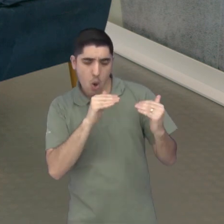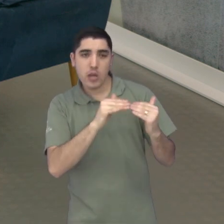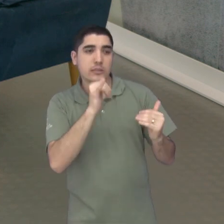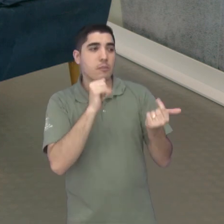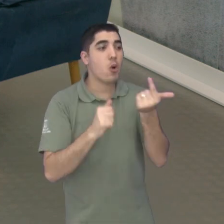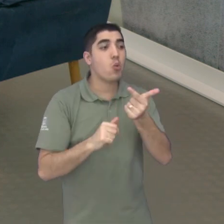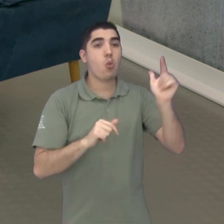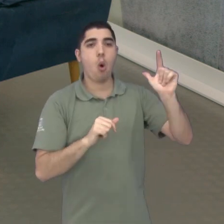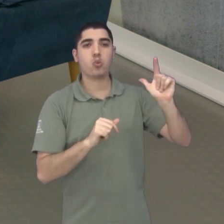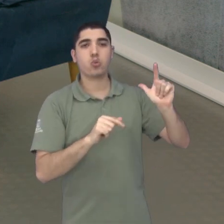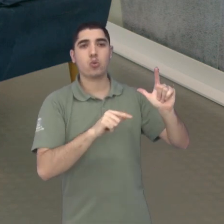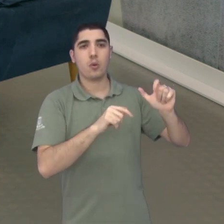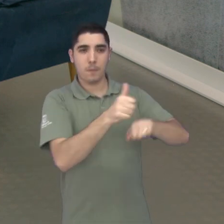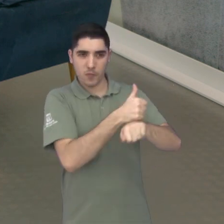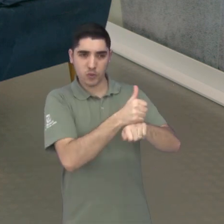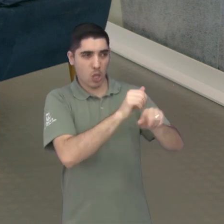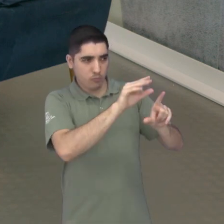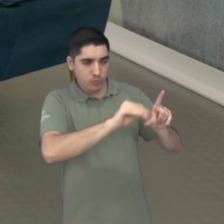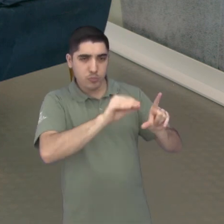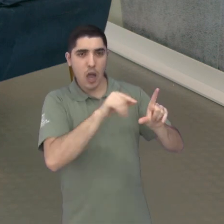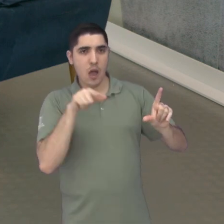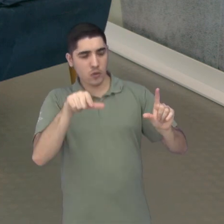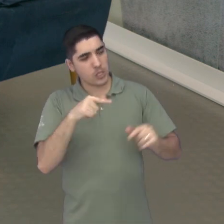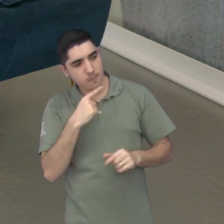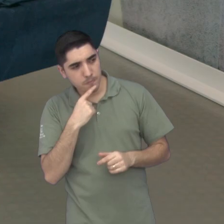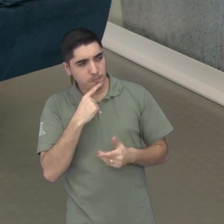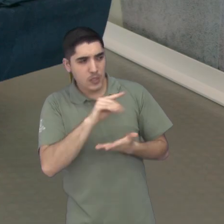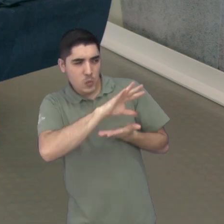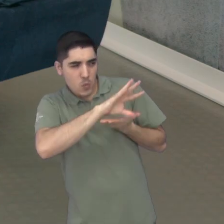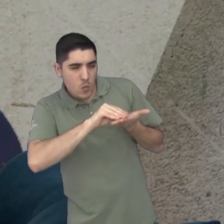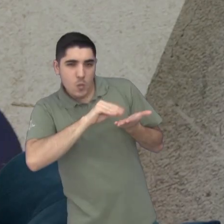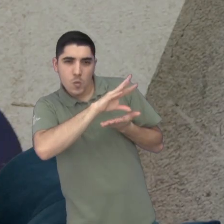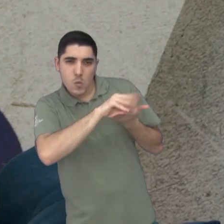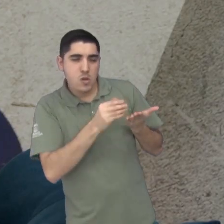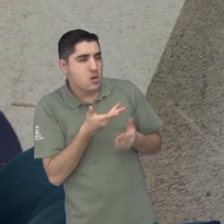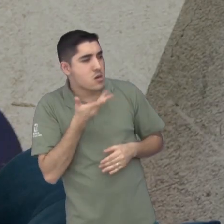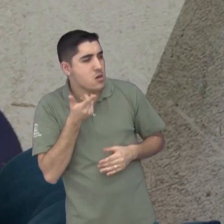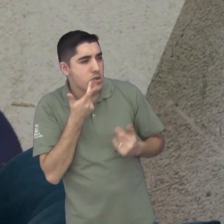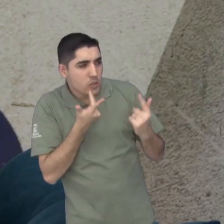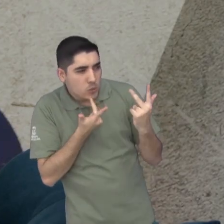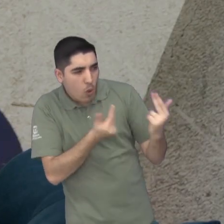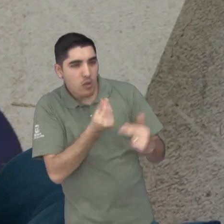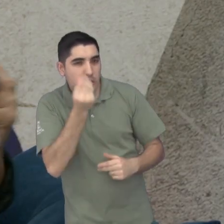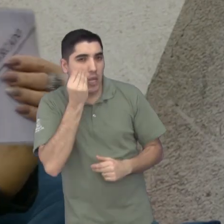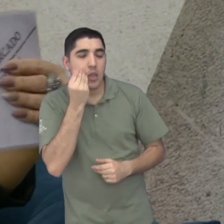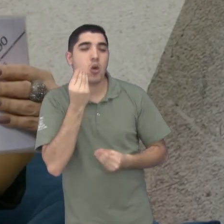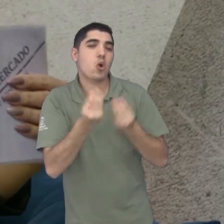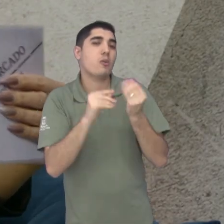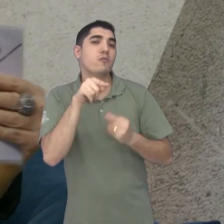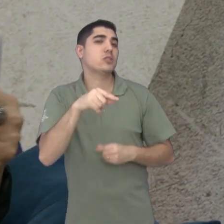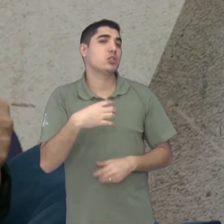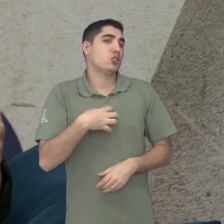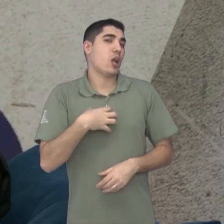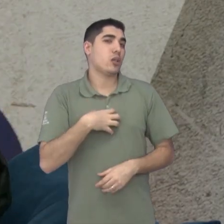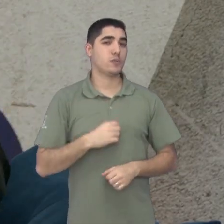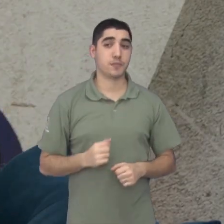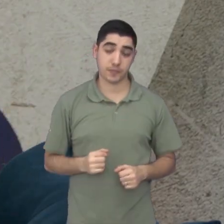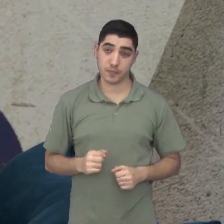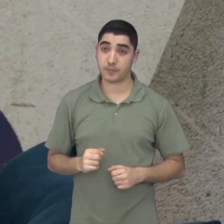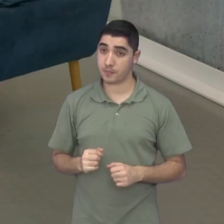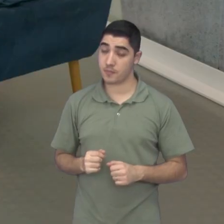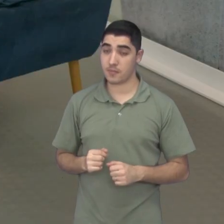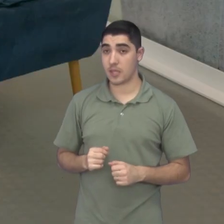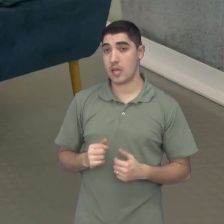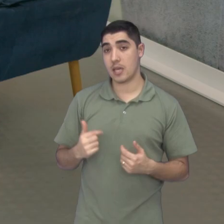você pega algum dublador que você tenha se espelhado, como que funciona para você a dublagem?